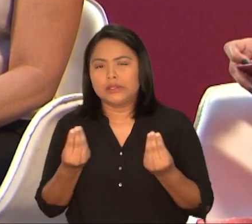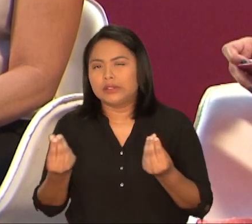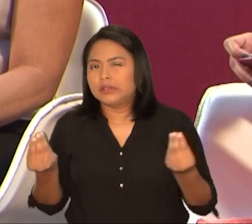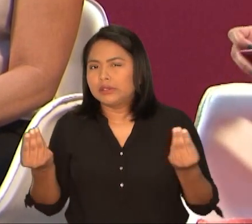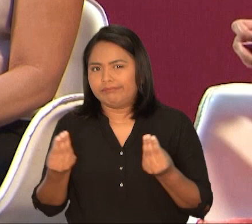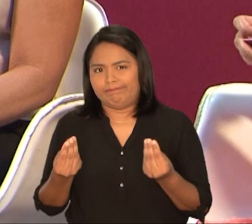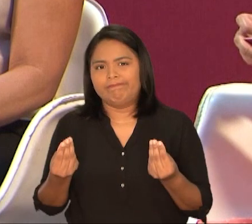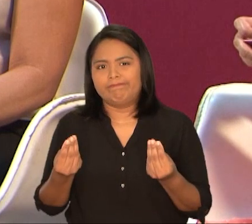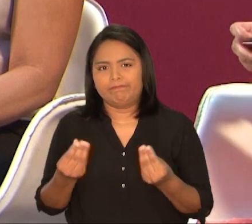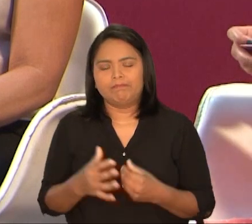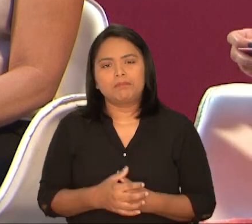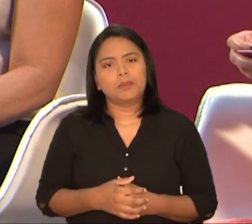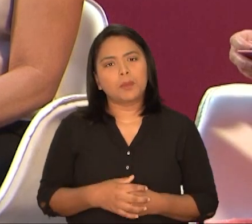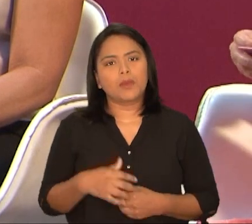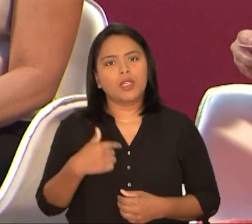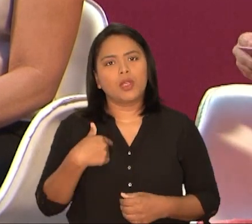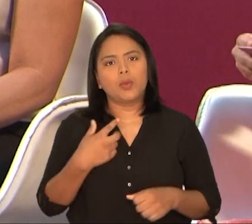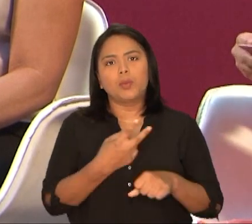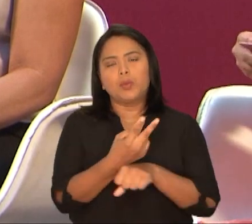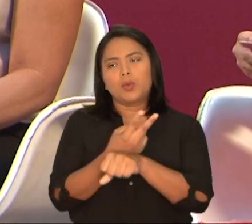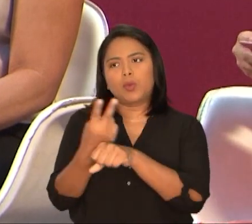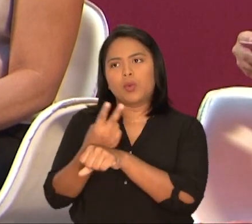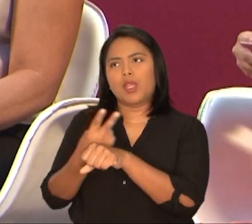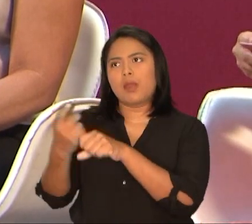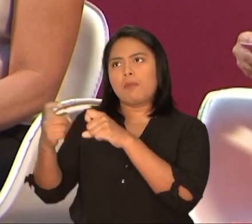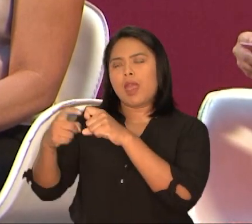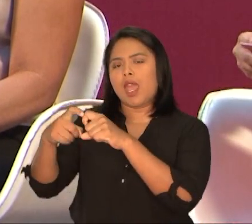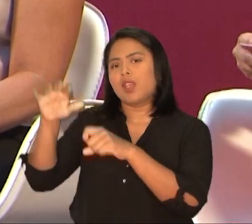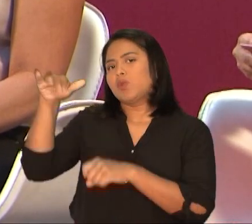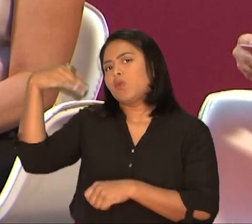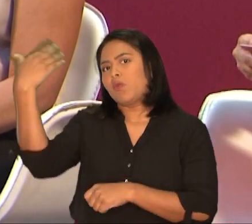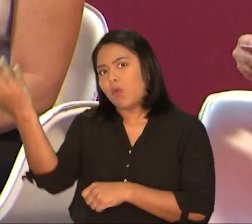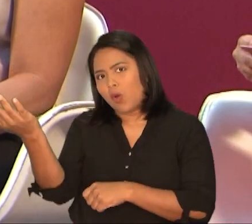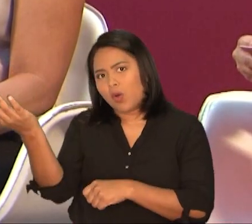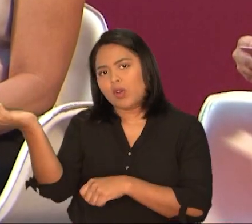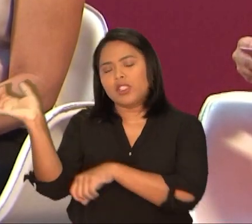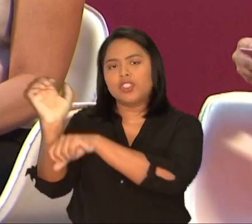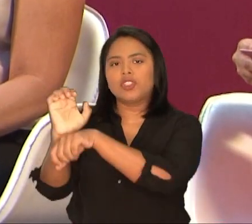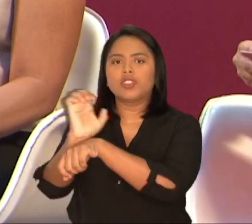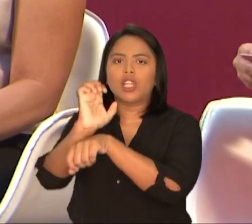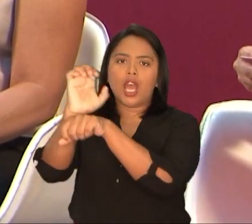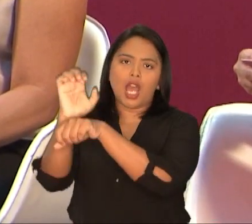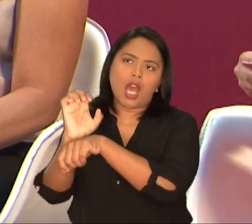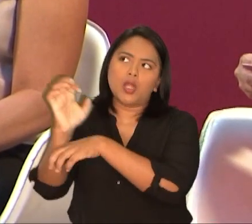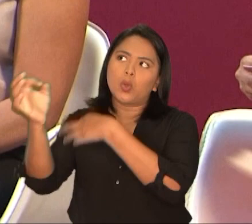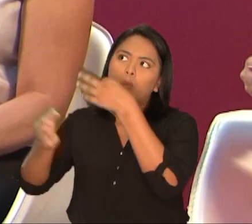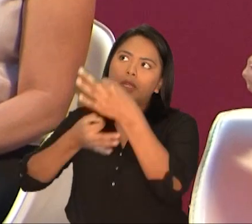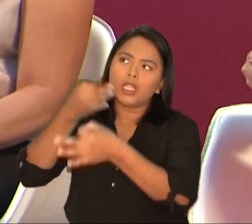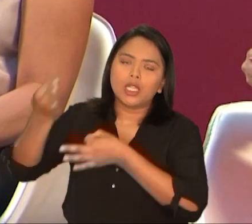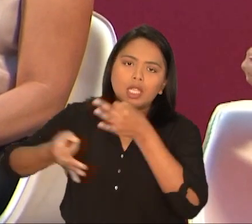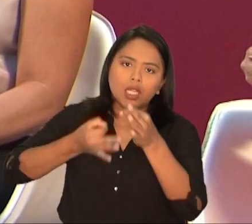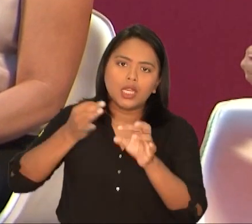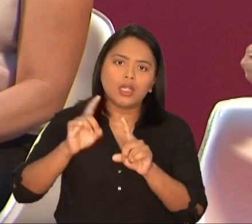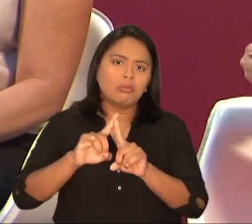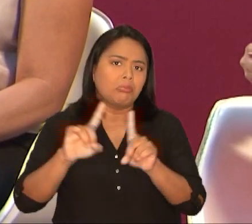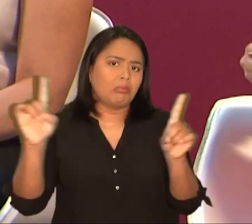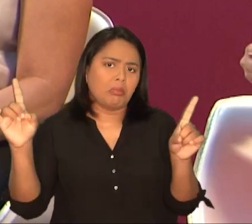mulheres. Então, eu procurei alguns médicos de fora, algumas outras opiniões, mas, assim, na verdade, a gente acaba sempre recebendo a